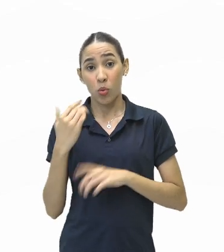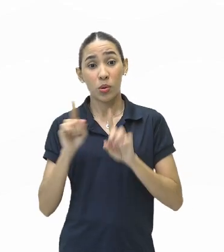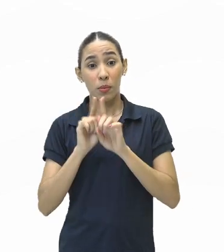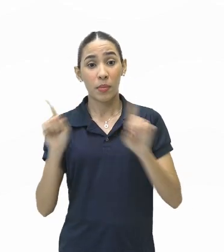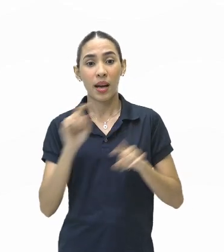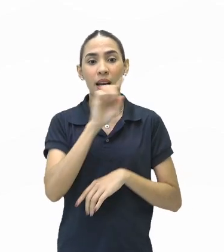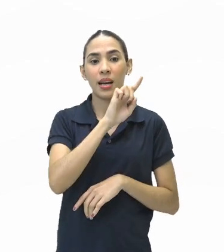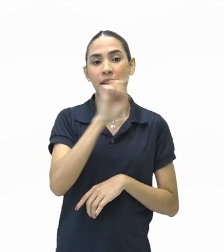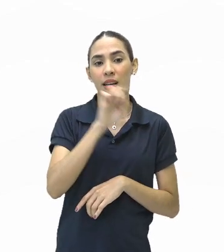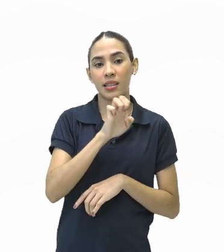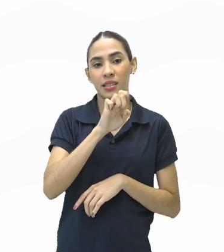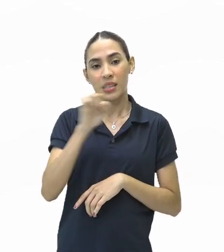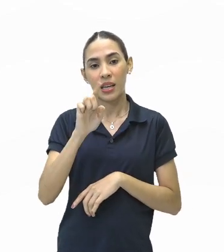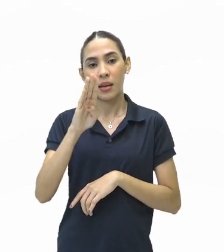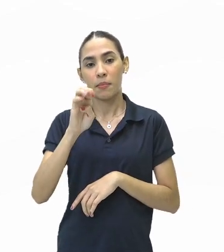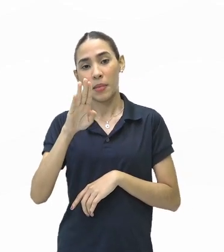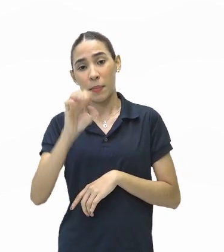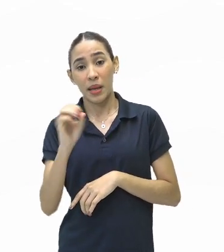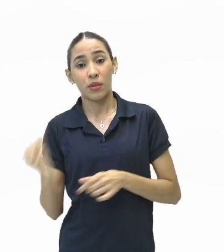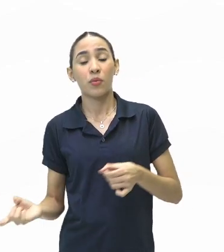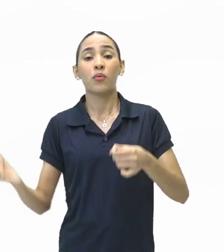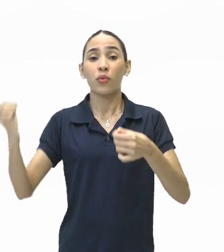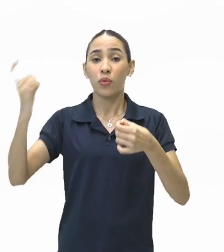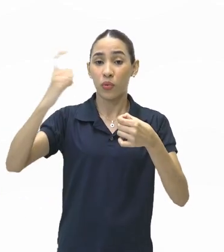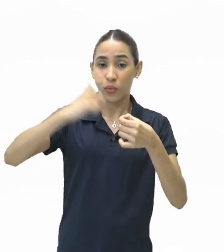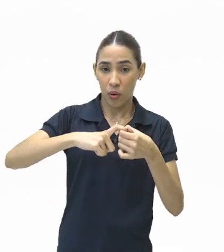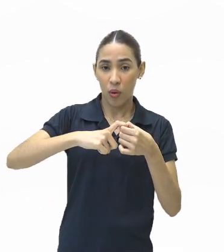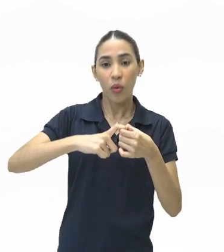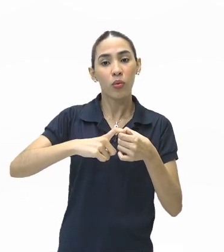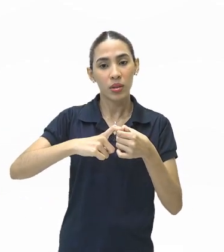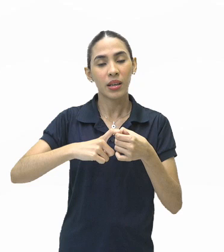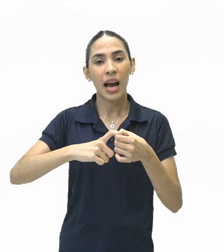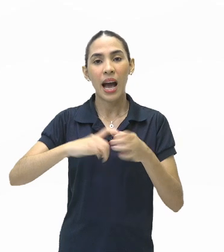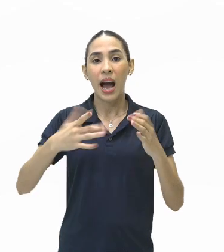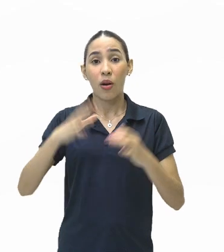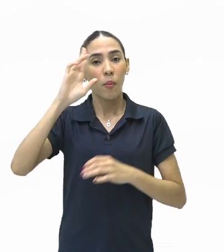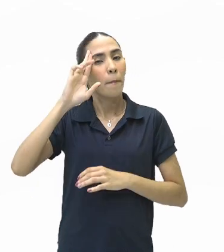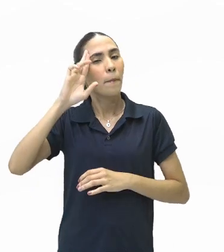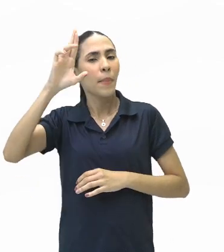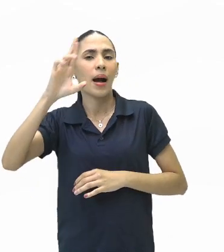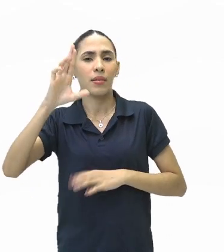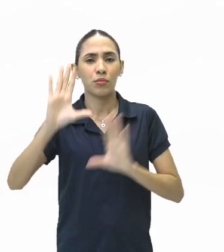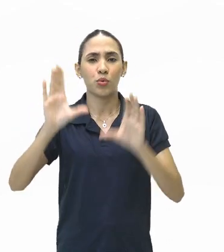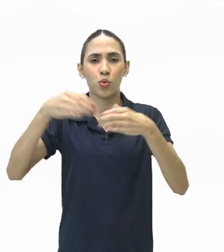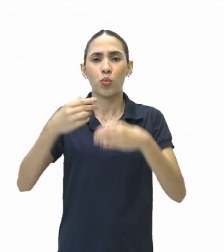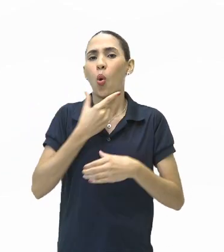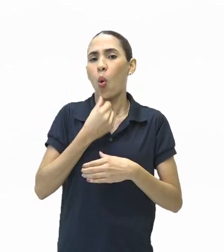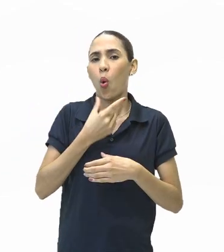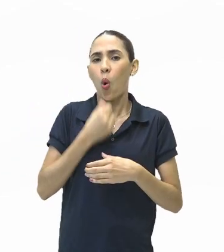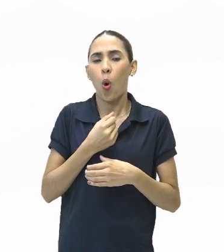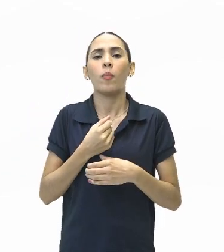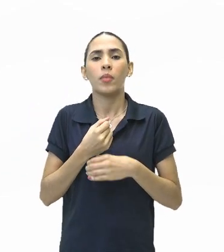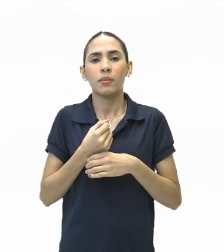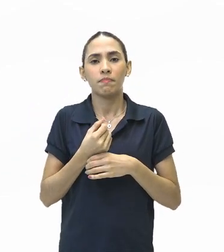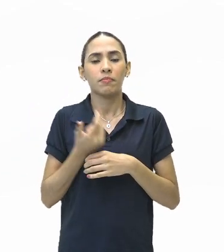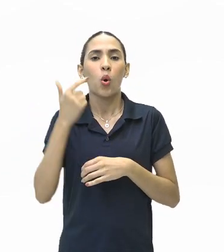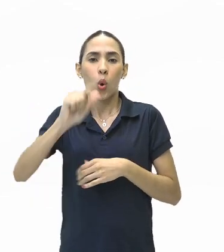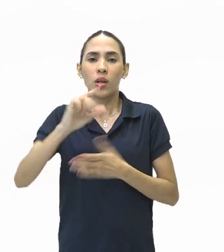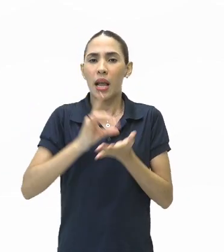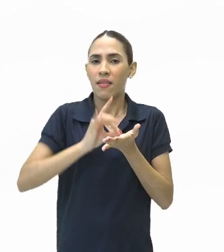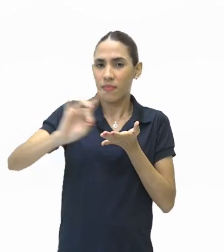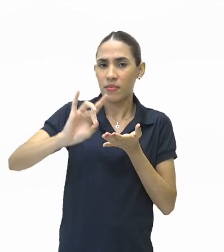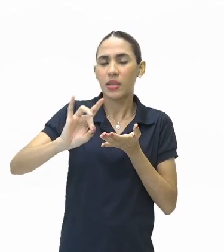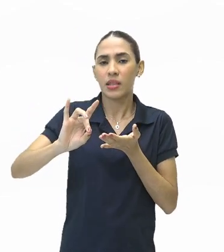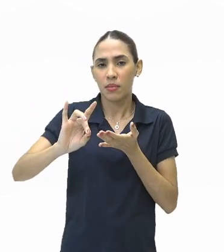Bebelo volta de seu exílio, né, e lidera um bando de jagunços para vingar a morte daquele